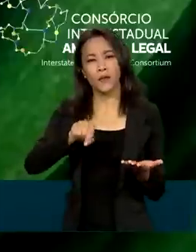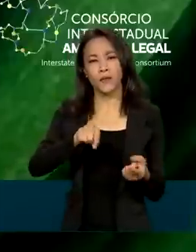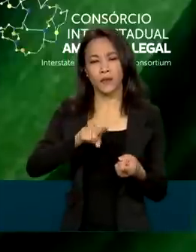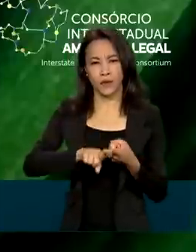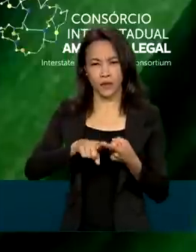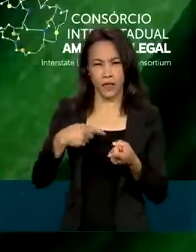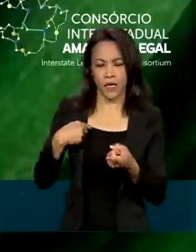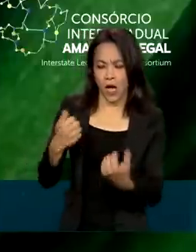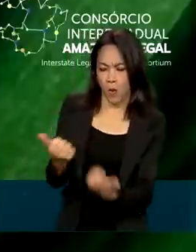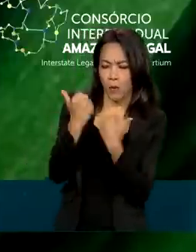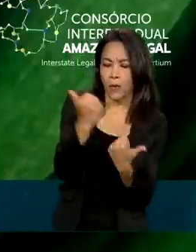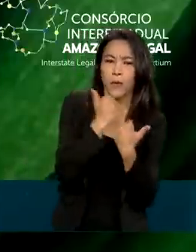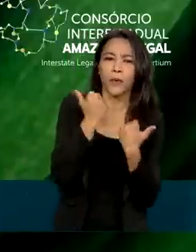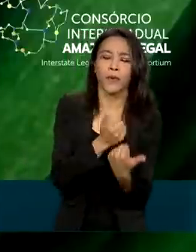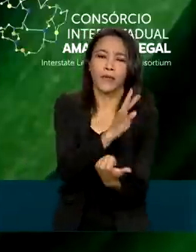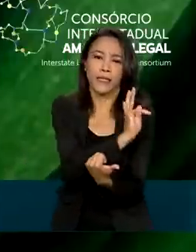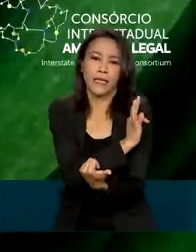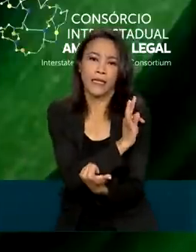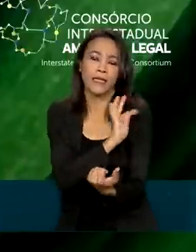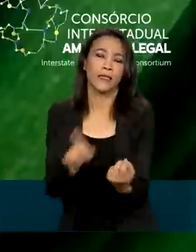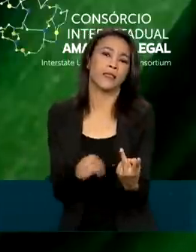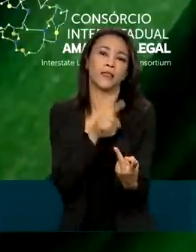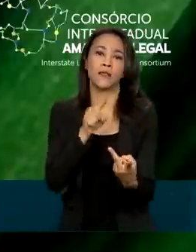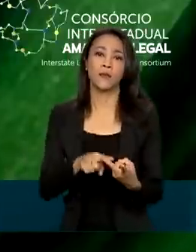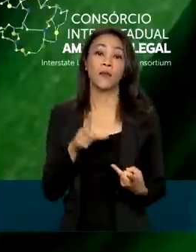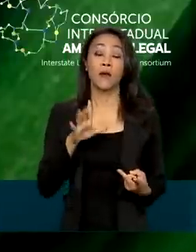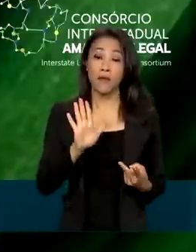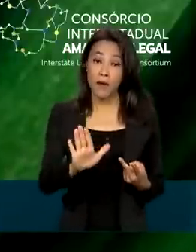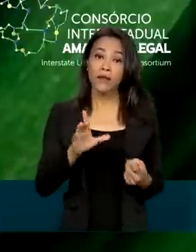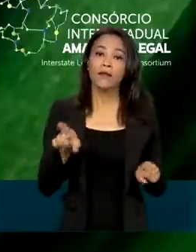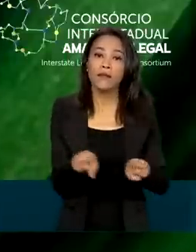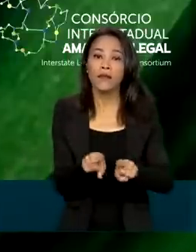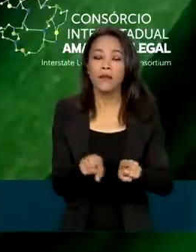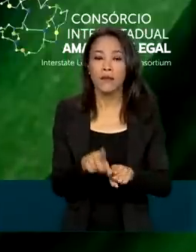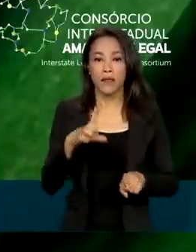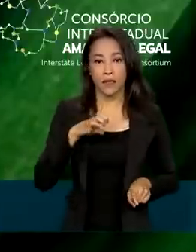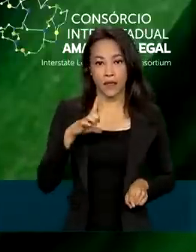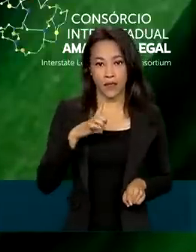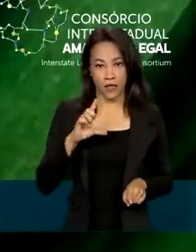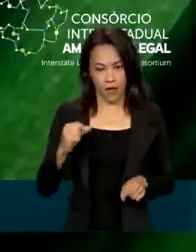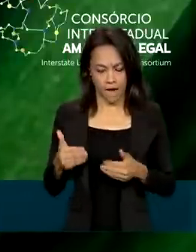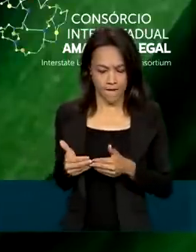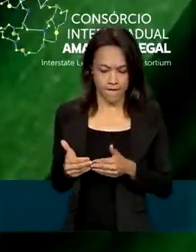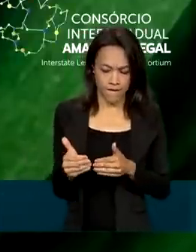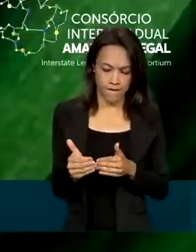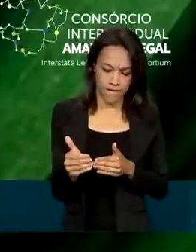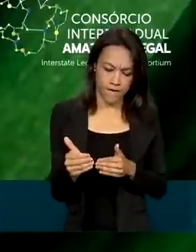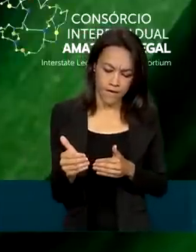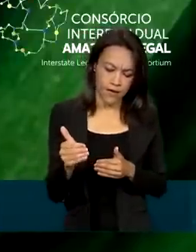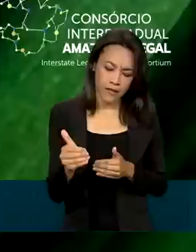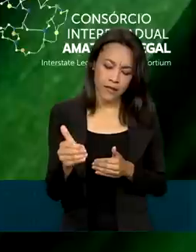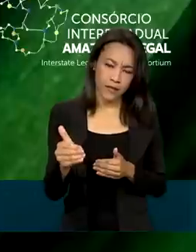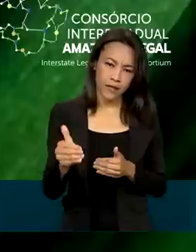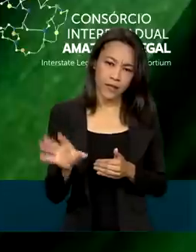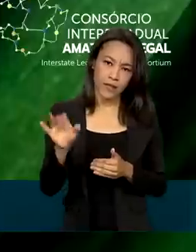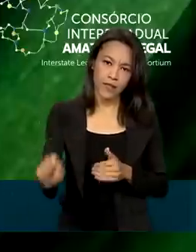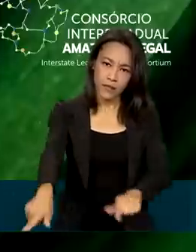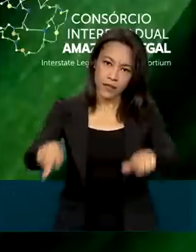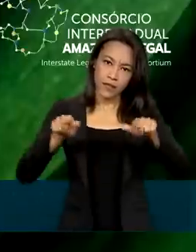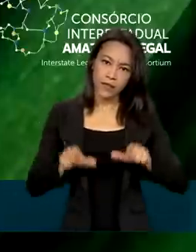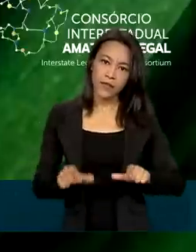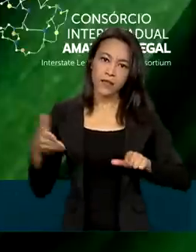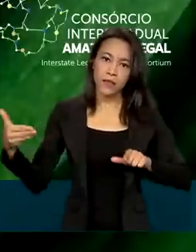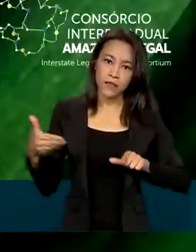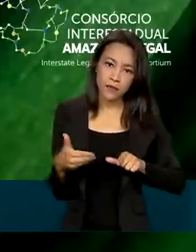assistência técnica também mas também um pouco avançando para para a certificação interessar